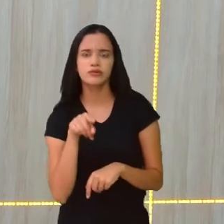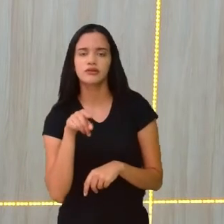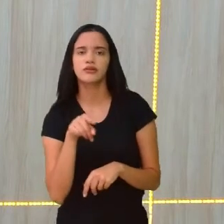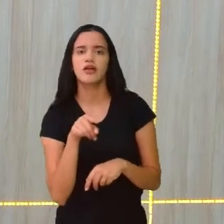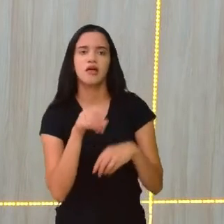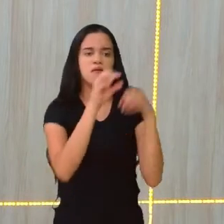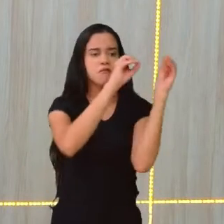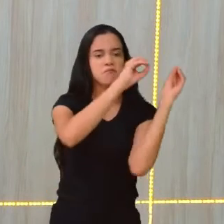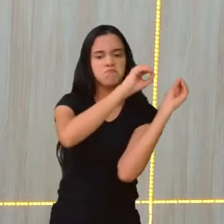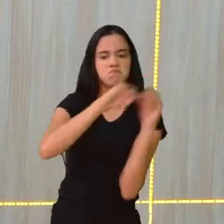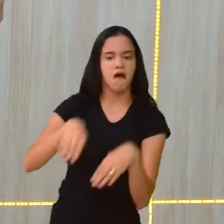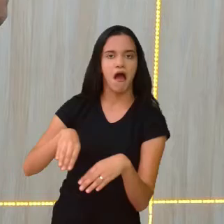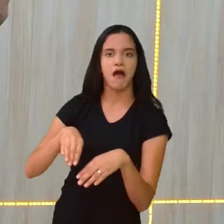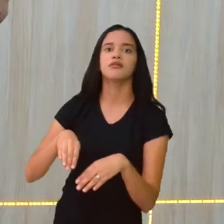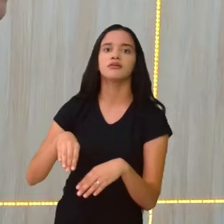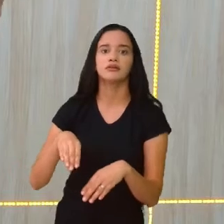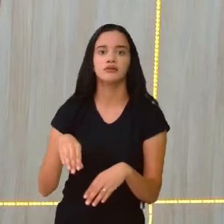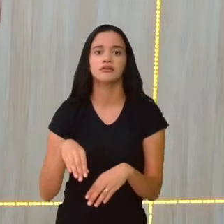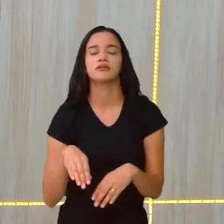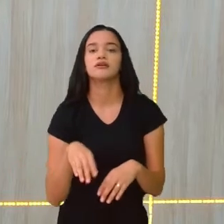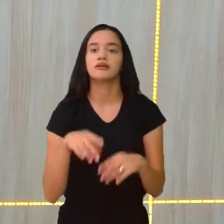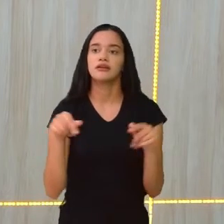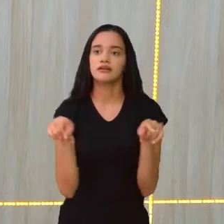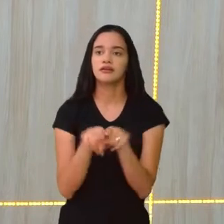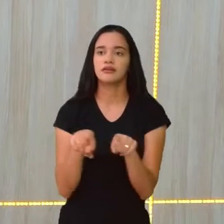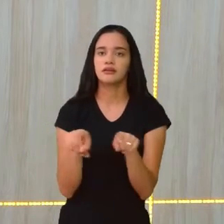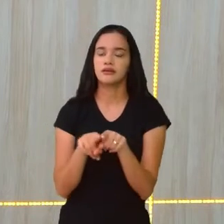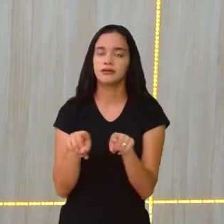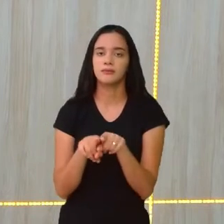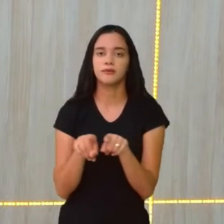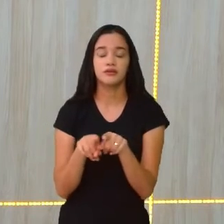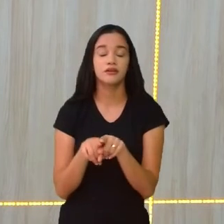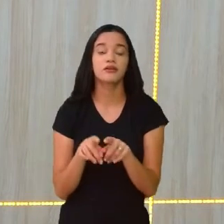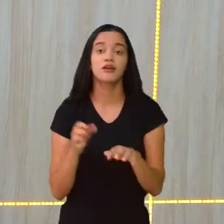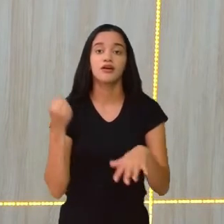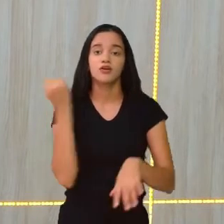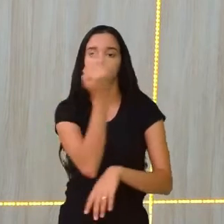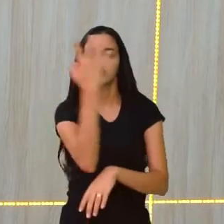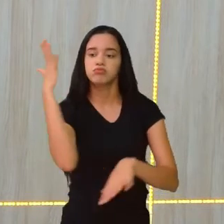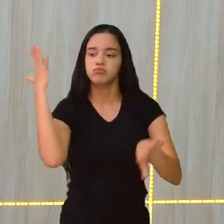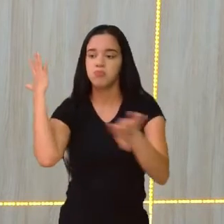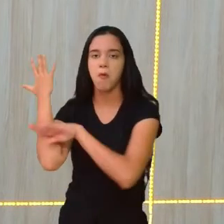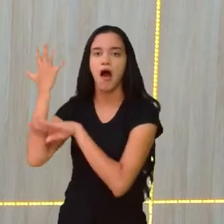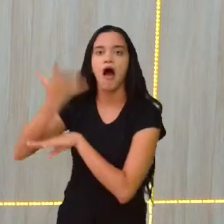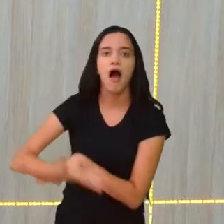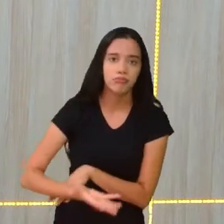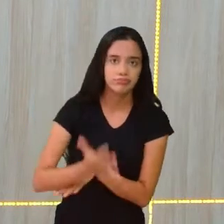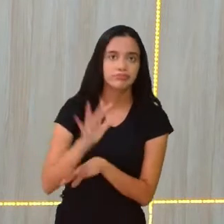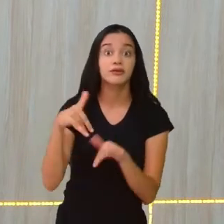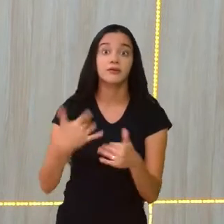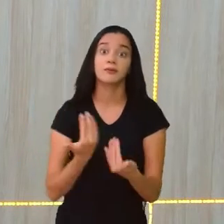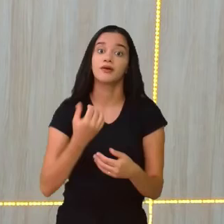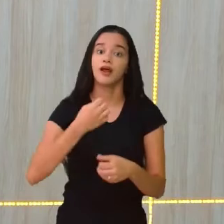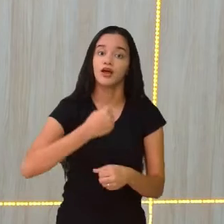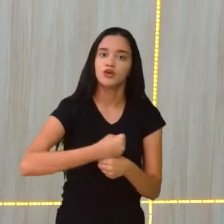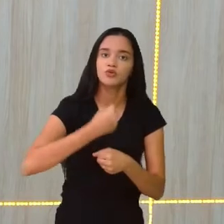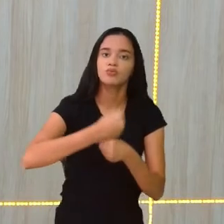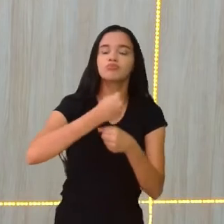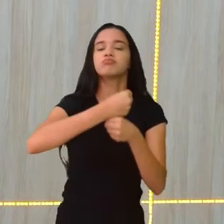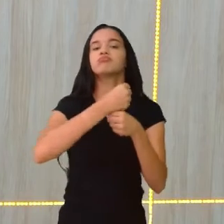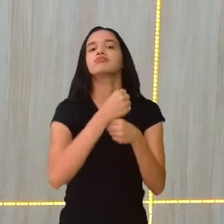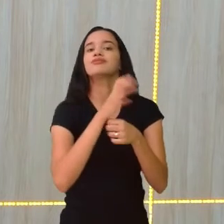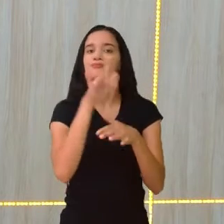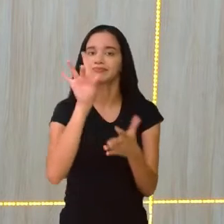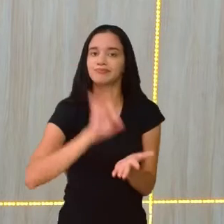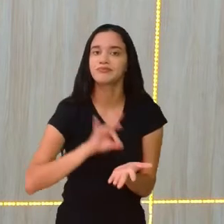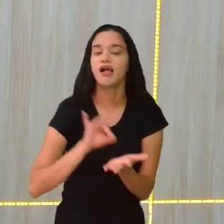a vegetação, que você destrói o mangue, então, para ele ser construído realmente, demora muito tempo.